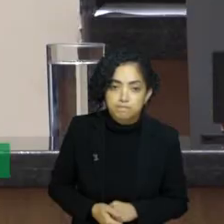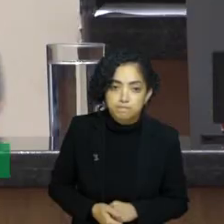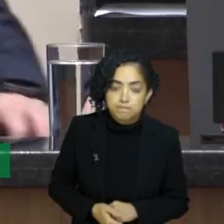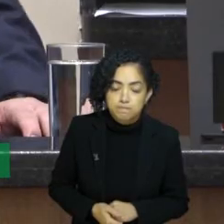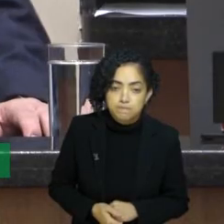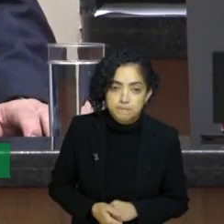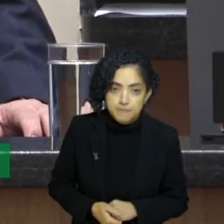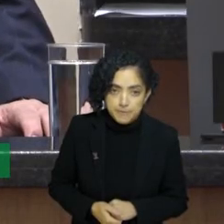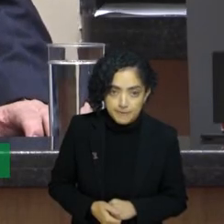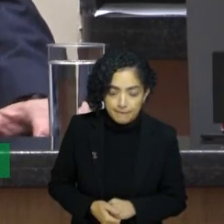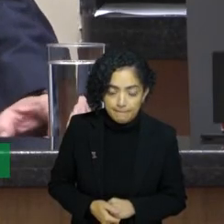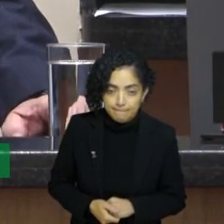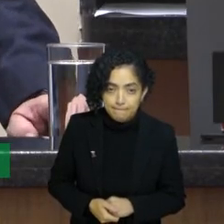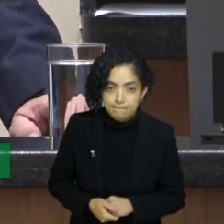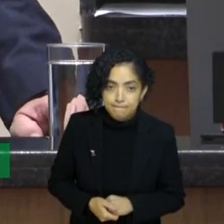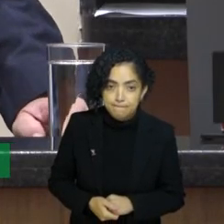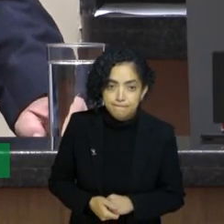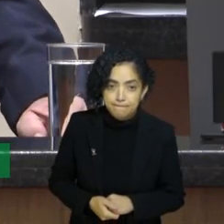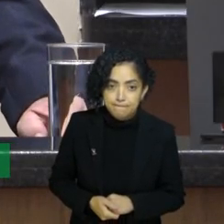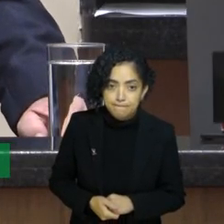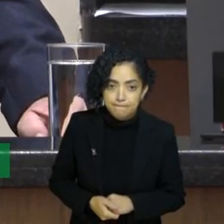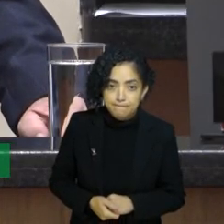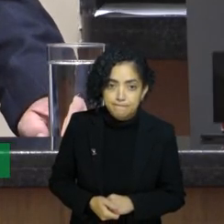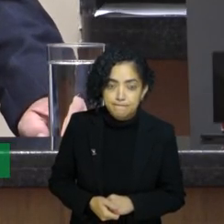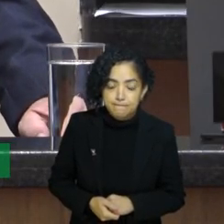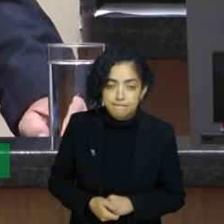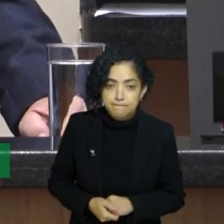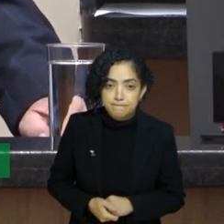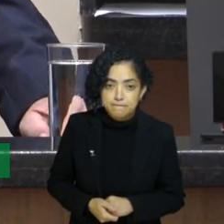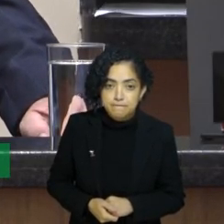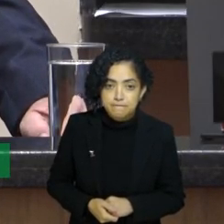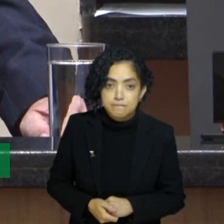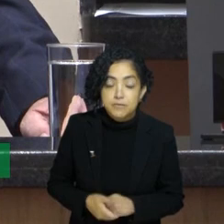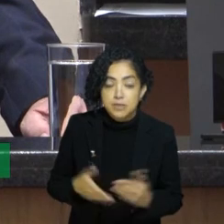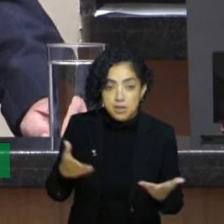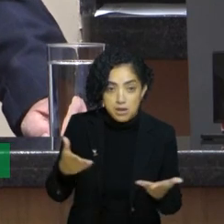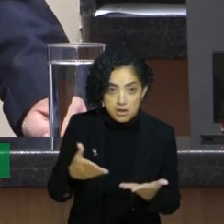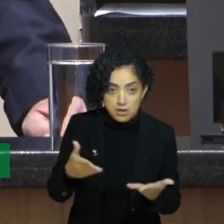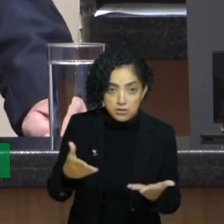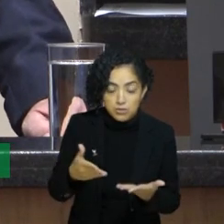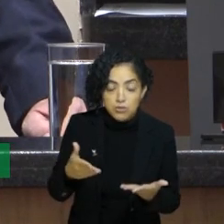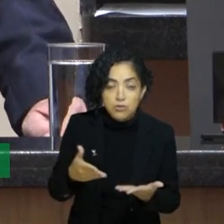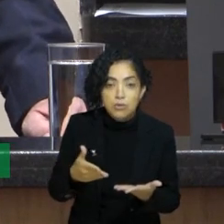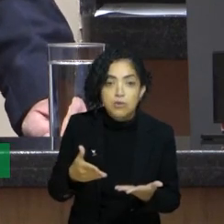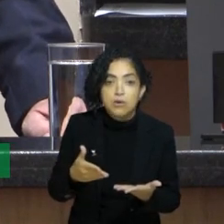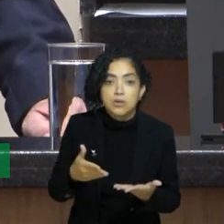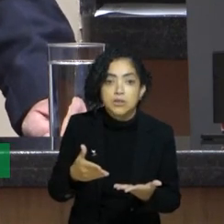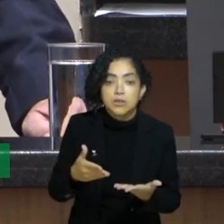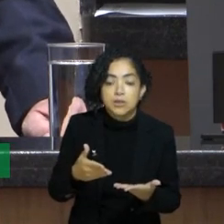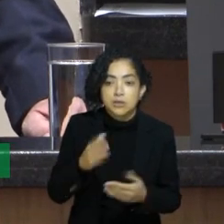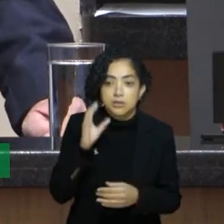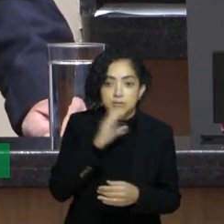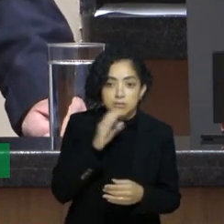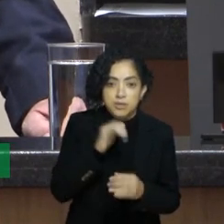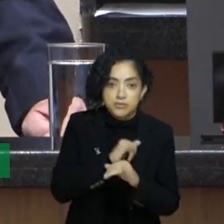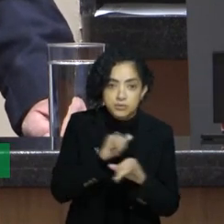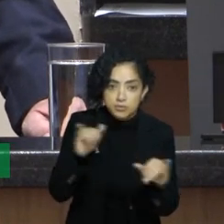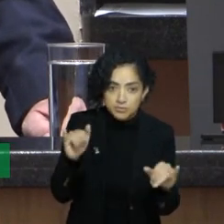Feita a manifestação, deputada Paulinha. Na sequência, em breves comunicações, com a